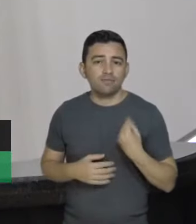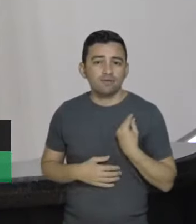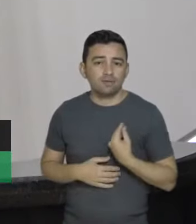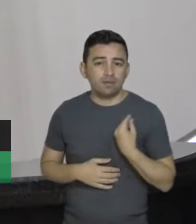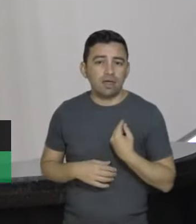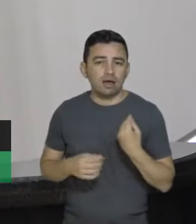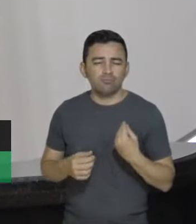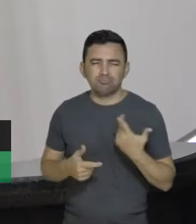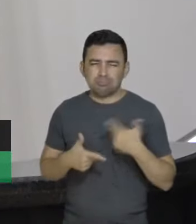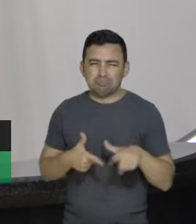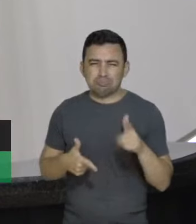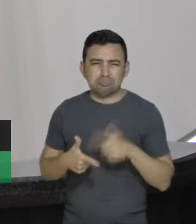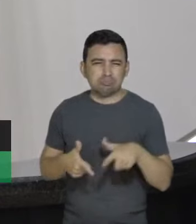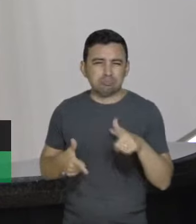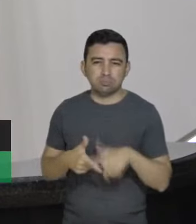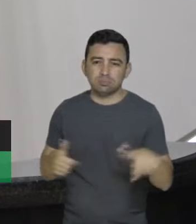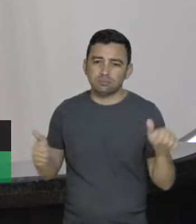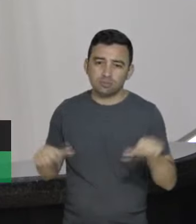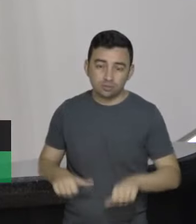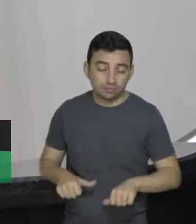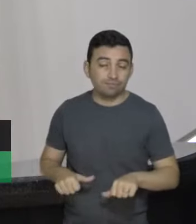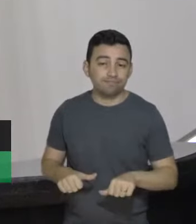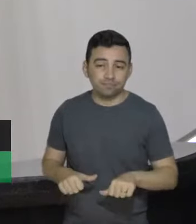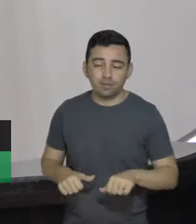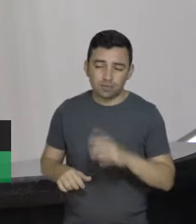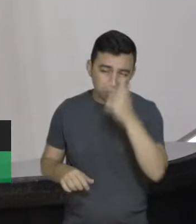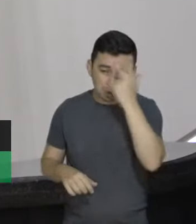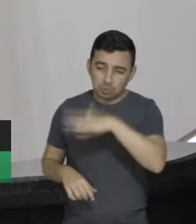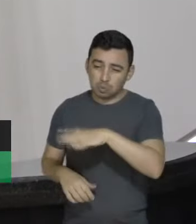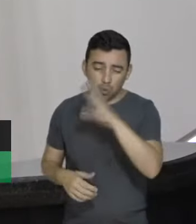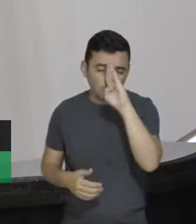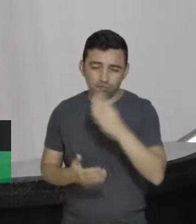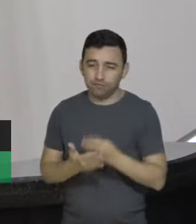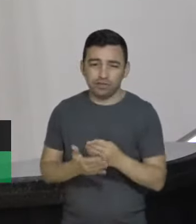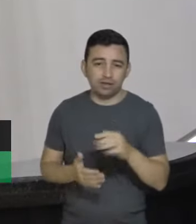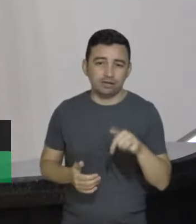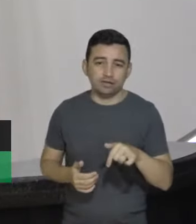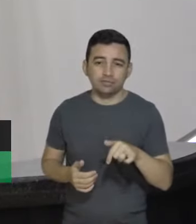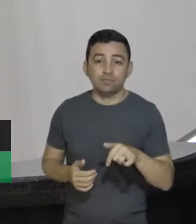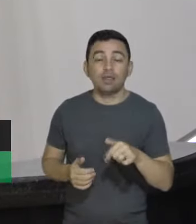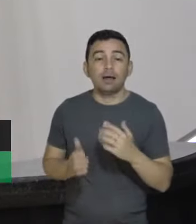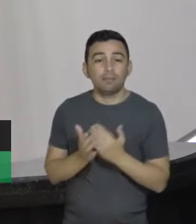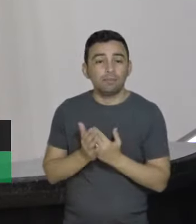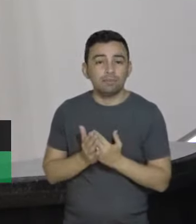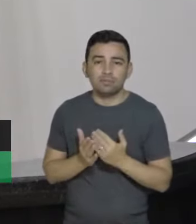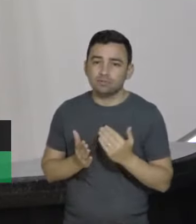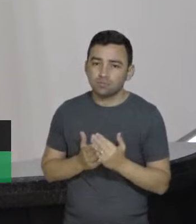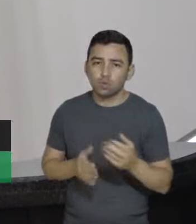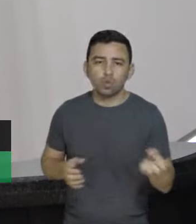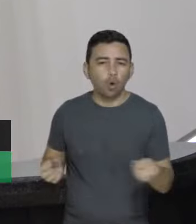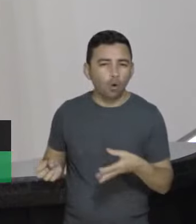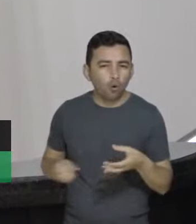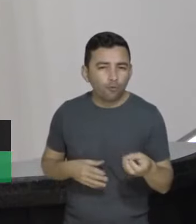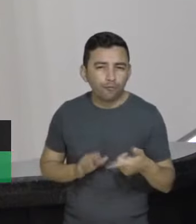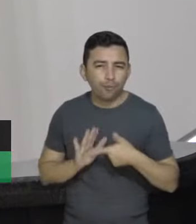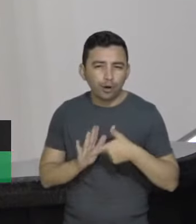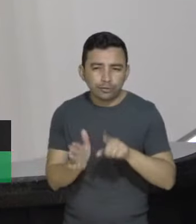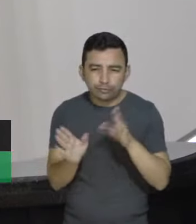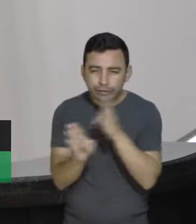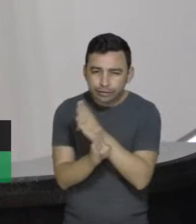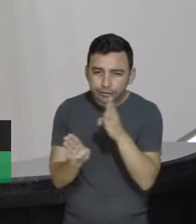crise permanente de credibilidade com a sociedade. E está aí mais novas operações,